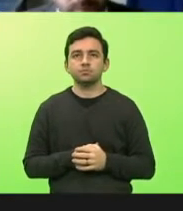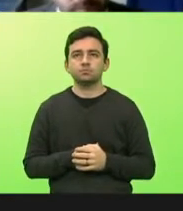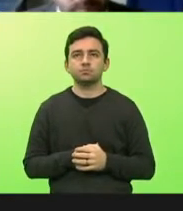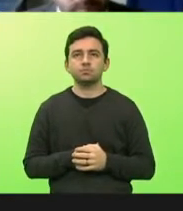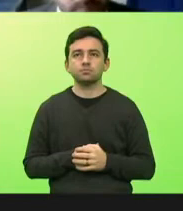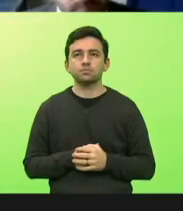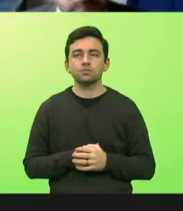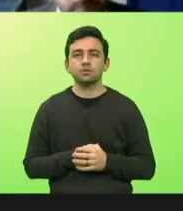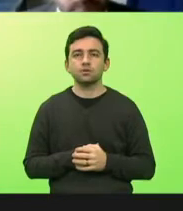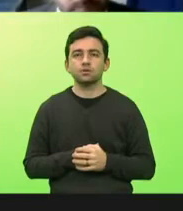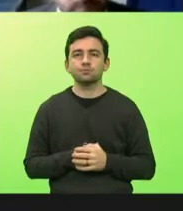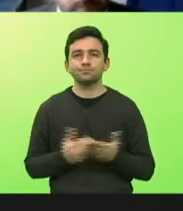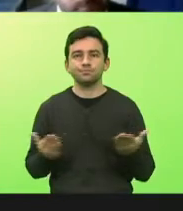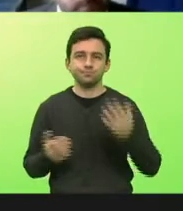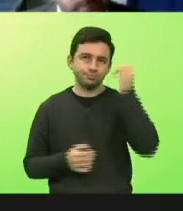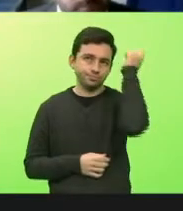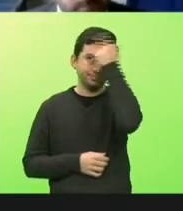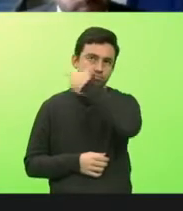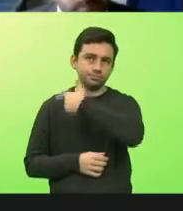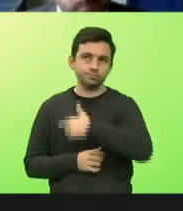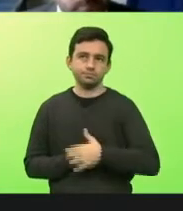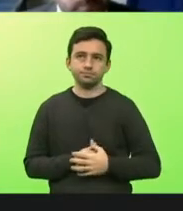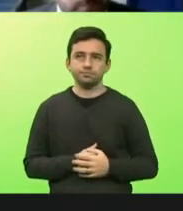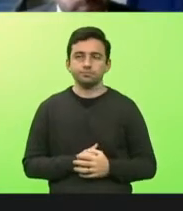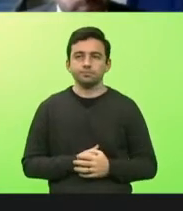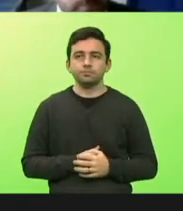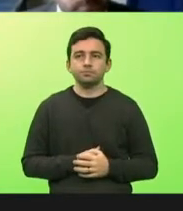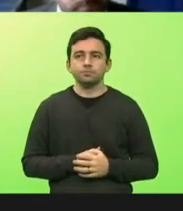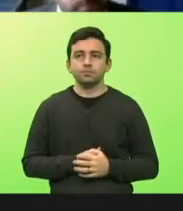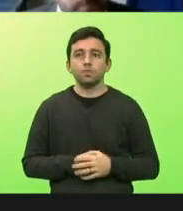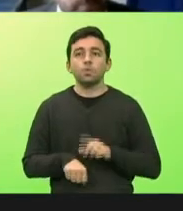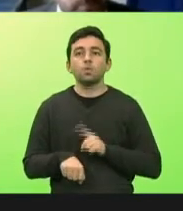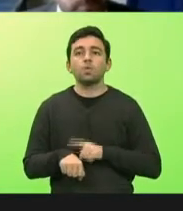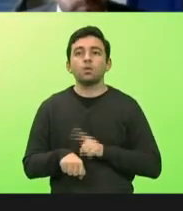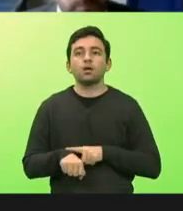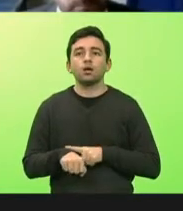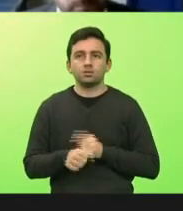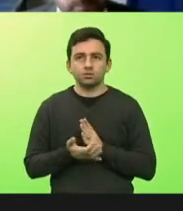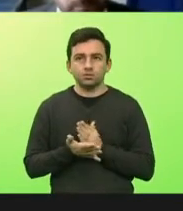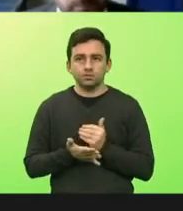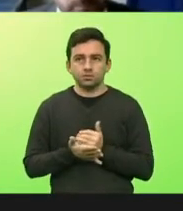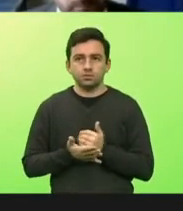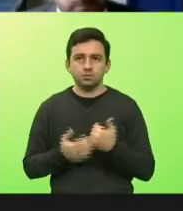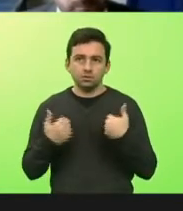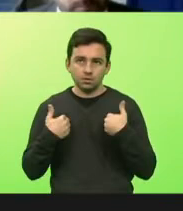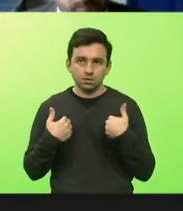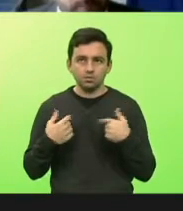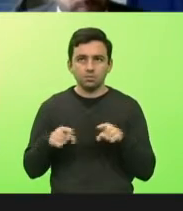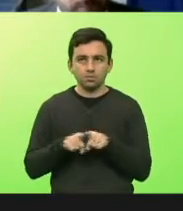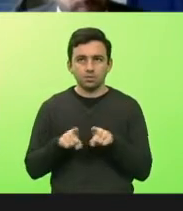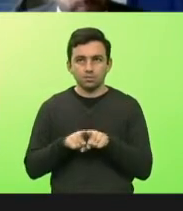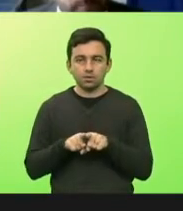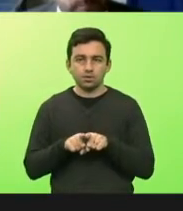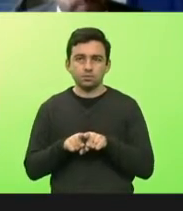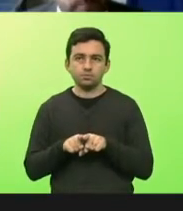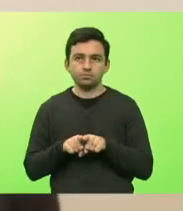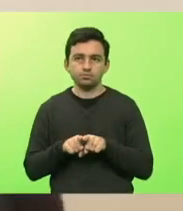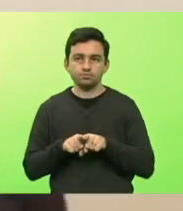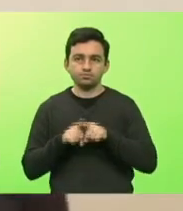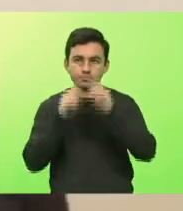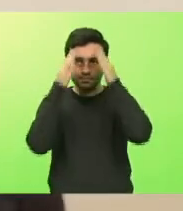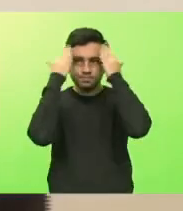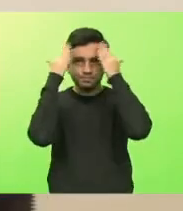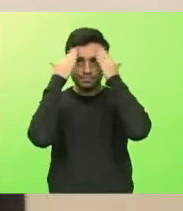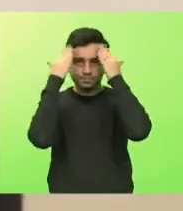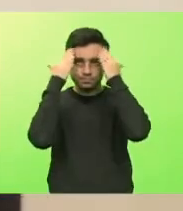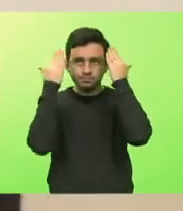a palavra o deputado Altair Silva. Esse horário será dividido entre mim e o deputado Zé Milton. Eu vou falar exatamente